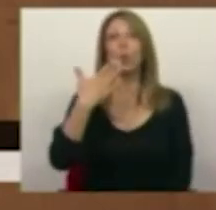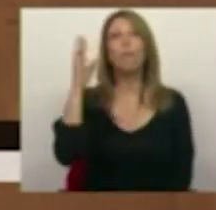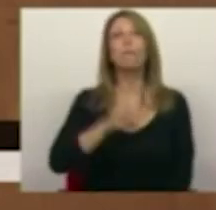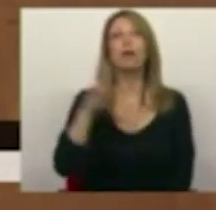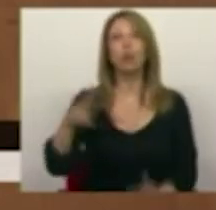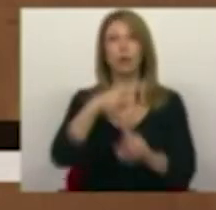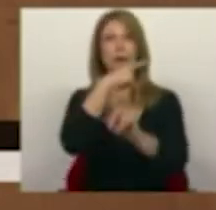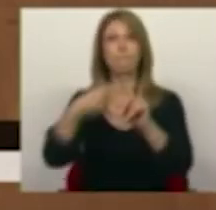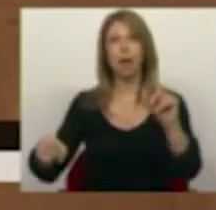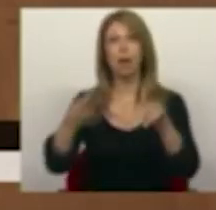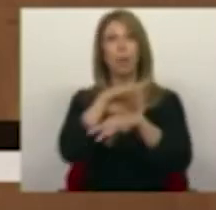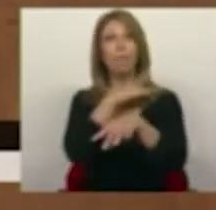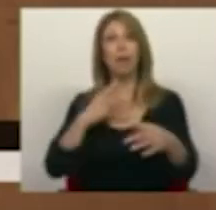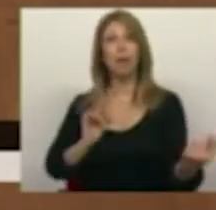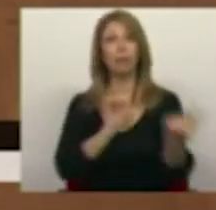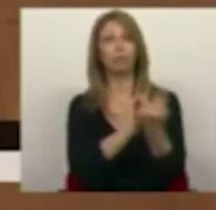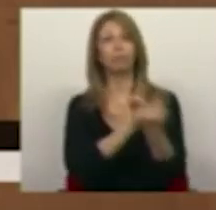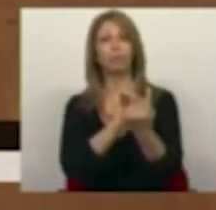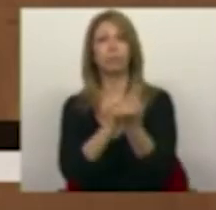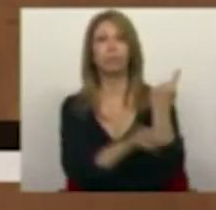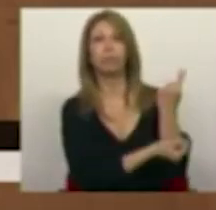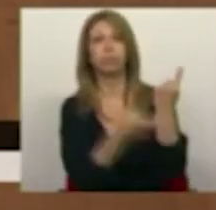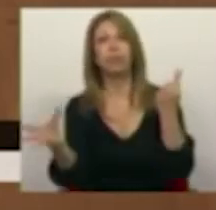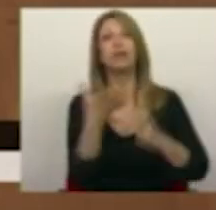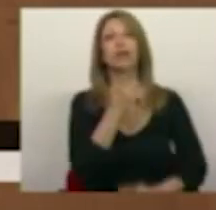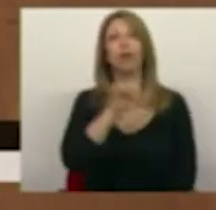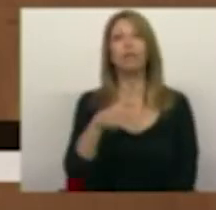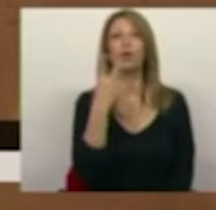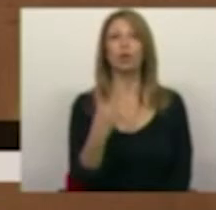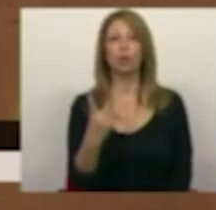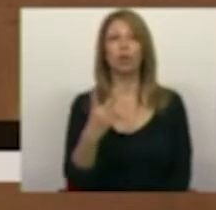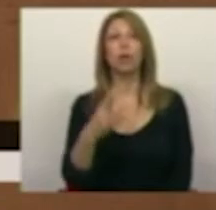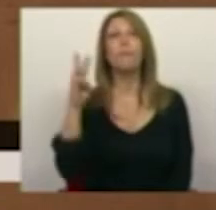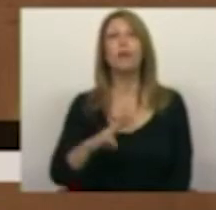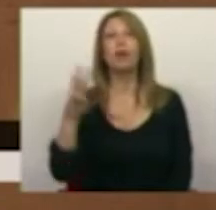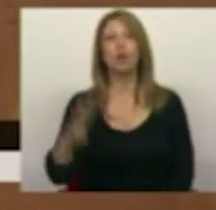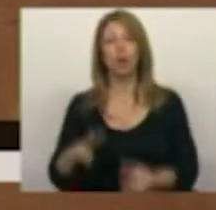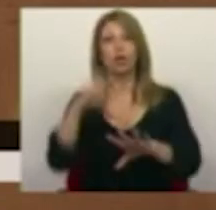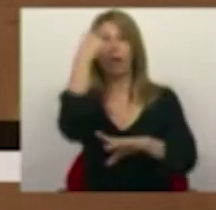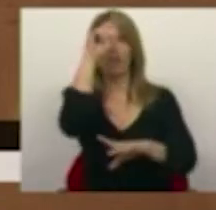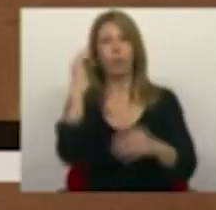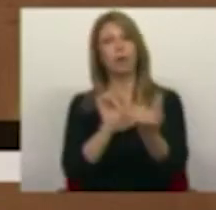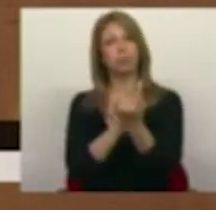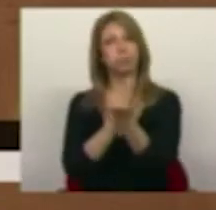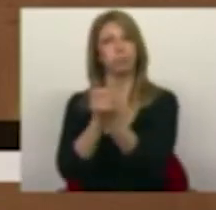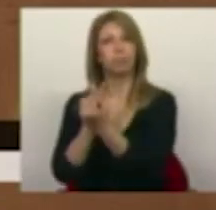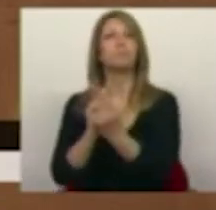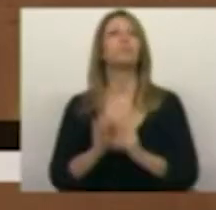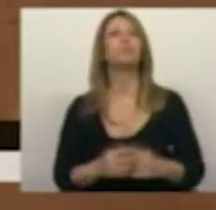31,5 milhões de consultas médicas e 19,2 milhões de consultas de enfermagem. Nos cuidados de